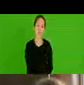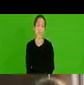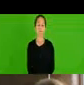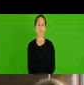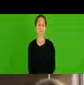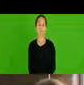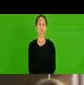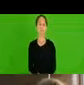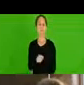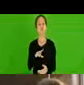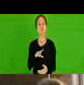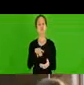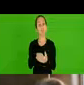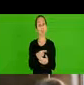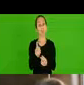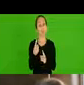perspectiva.